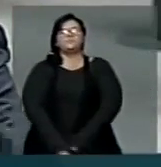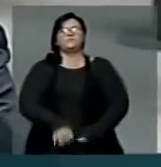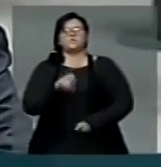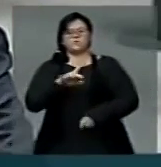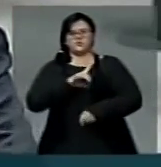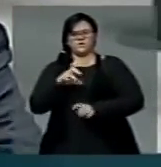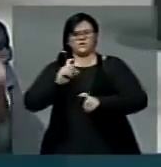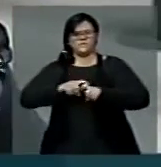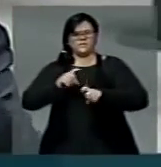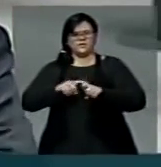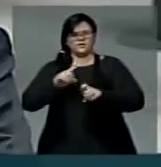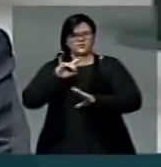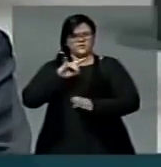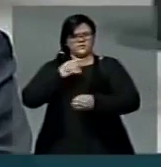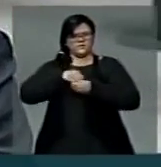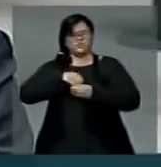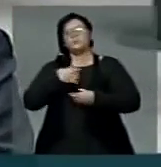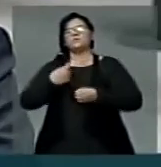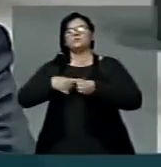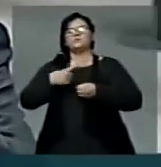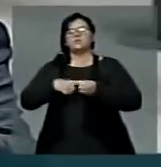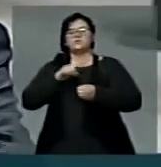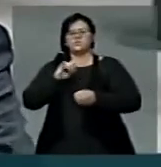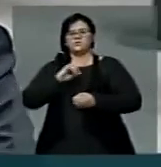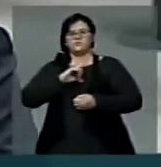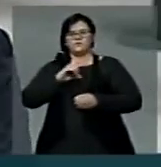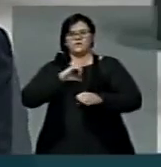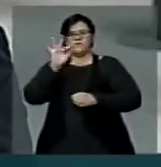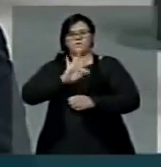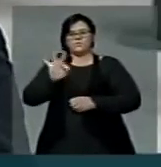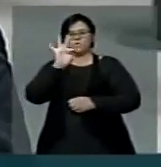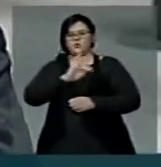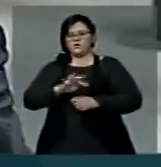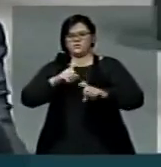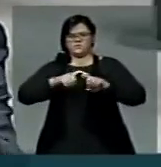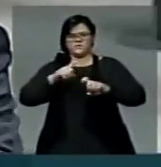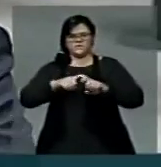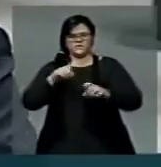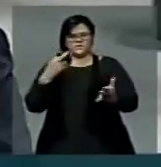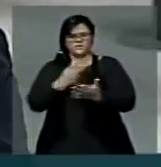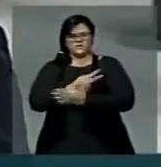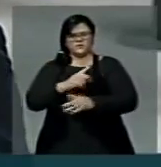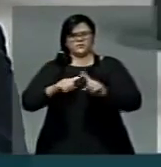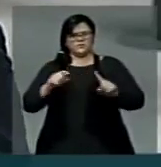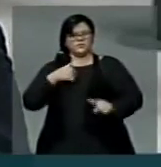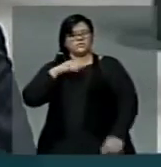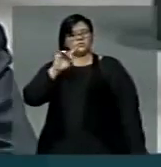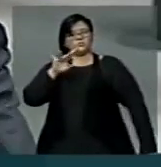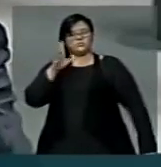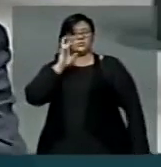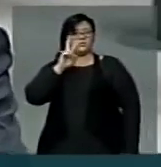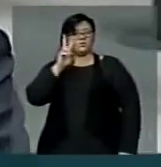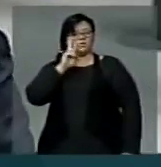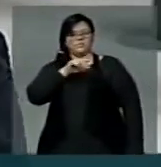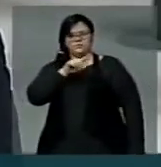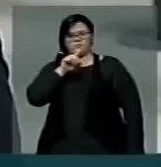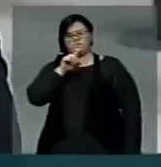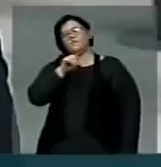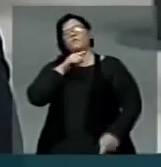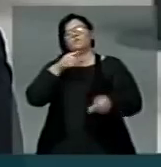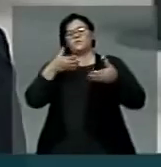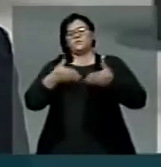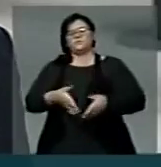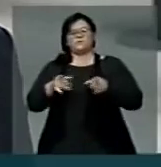tivermos faculdade de medicina no interior, como está acontecendo. Mas só queria lembrar também, e Vossa Excelência